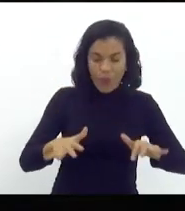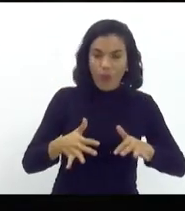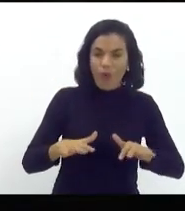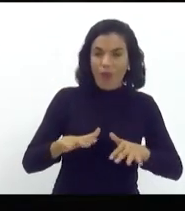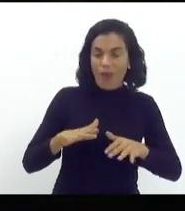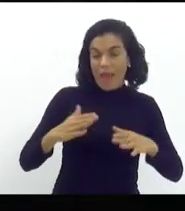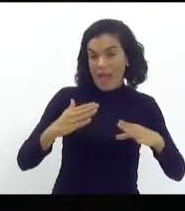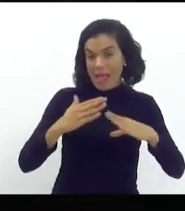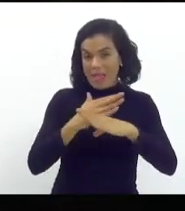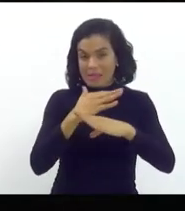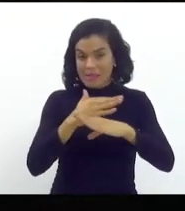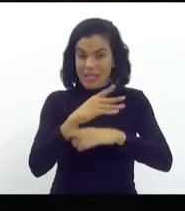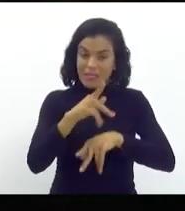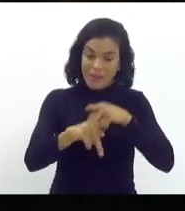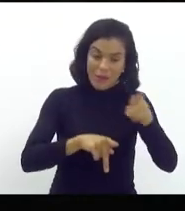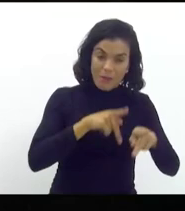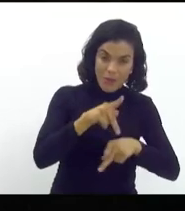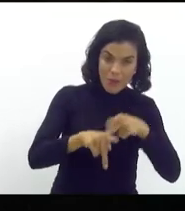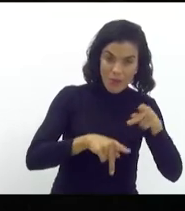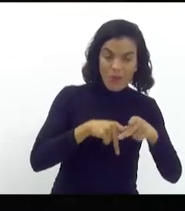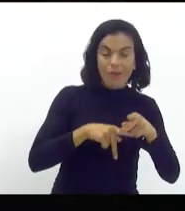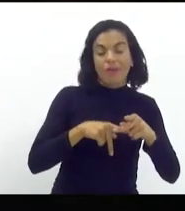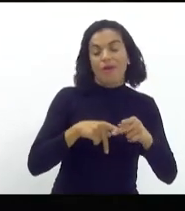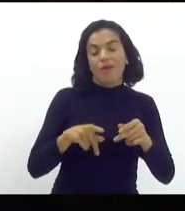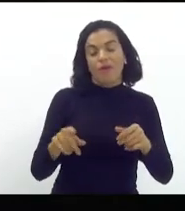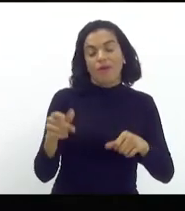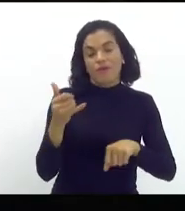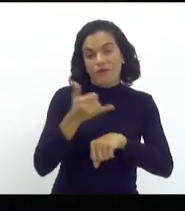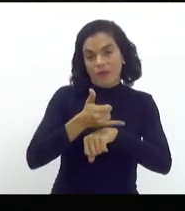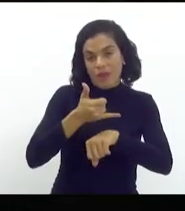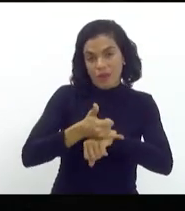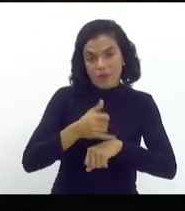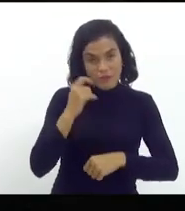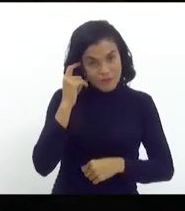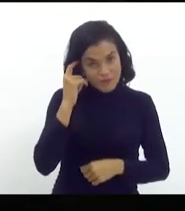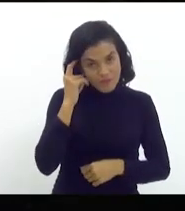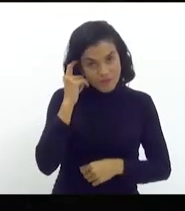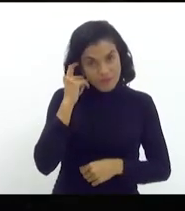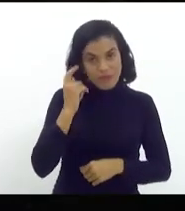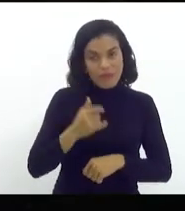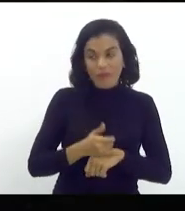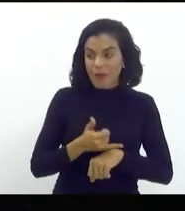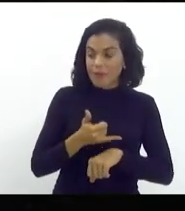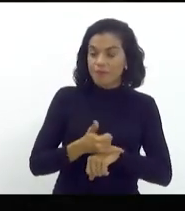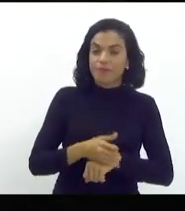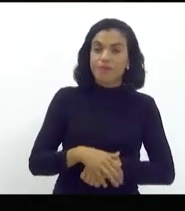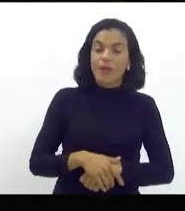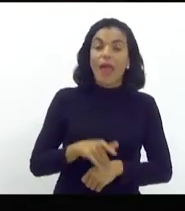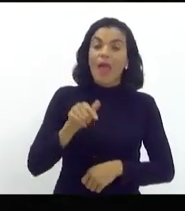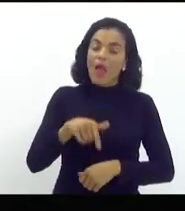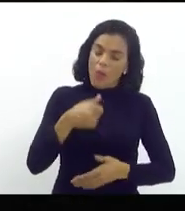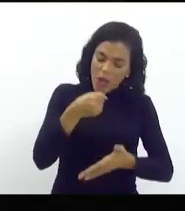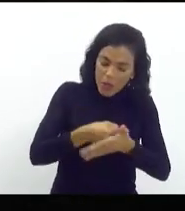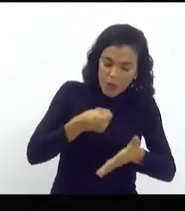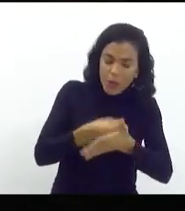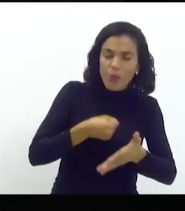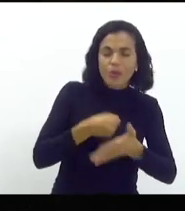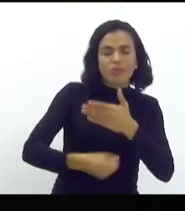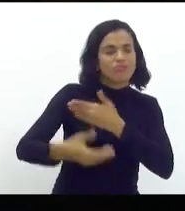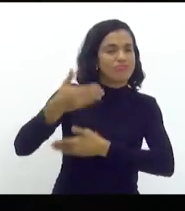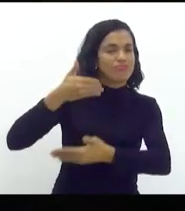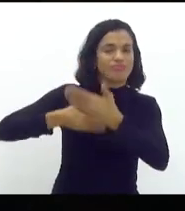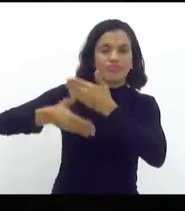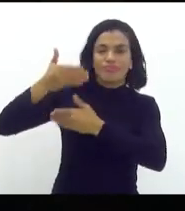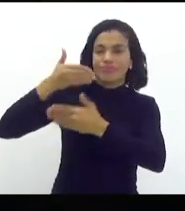a população da cidade de Volta Redonda dizer que essa é uma luta antiga